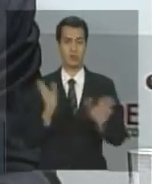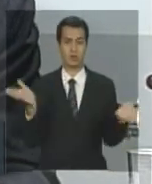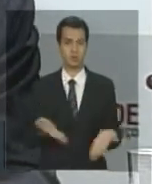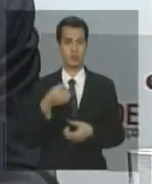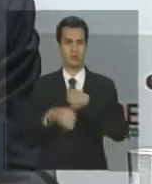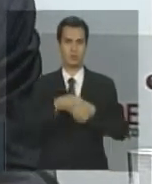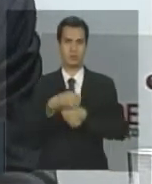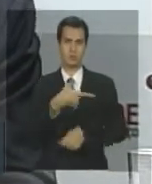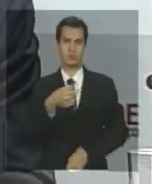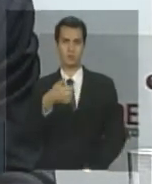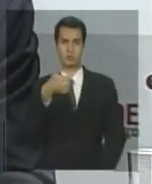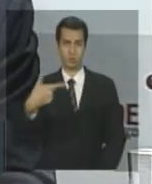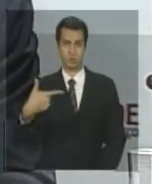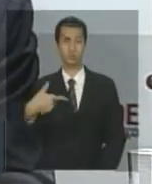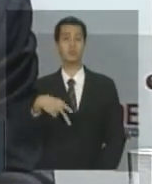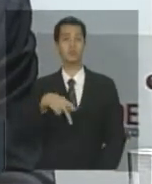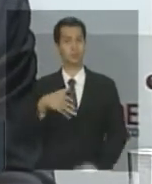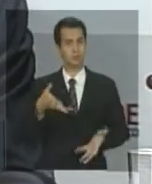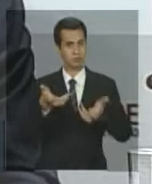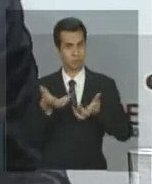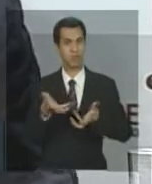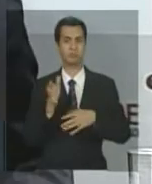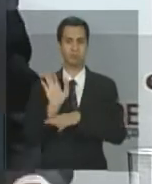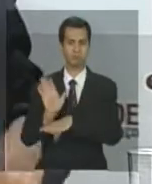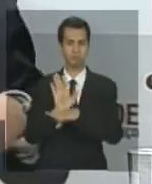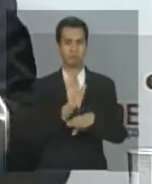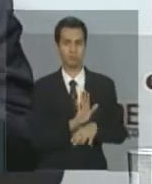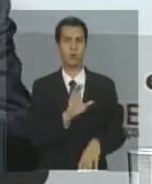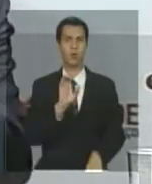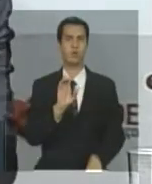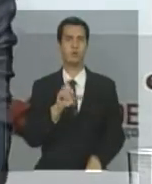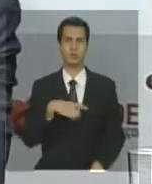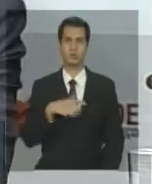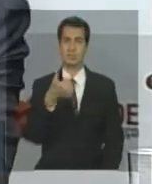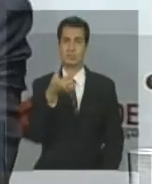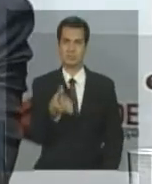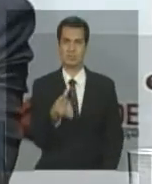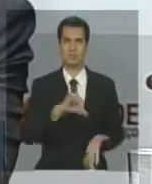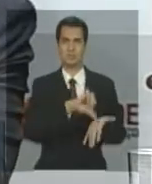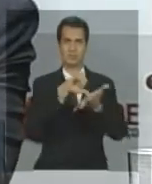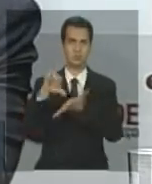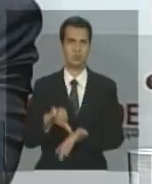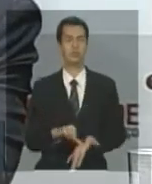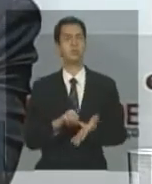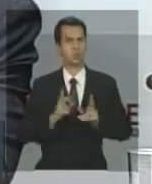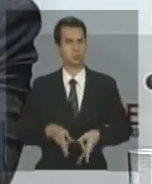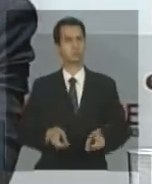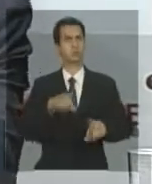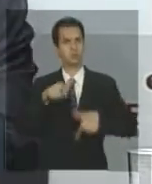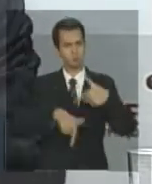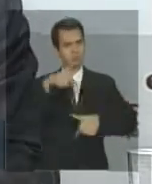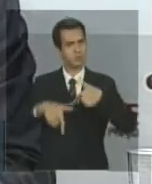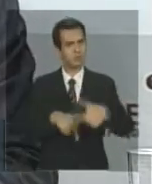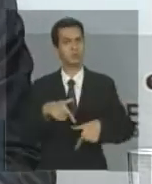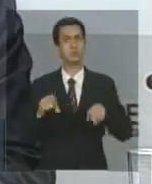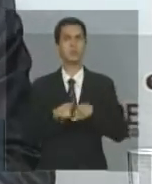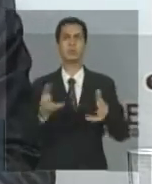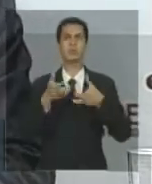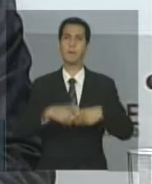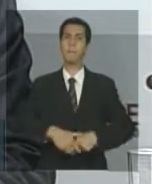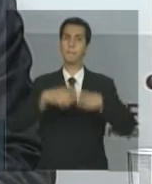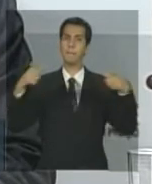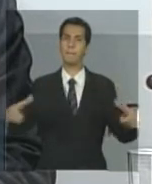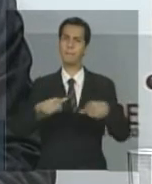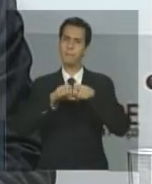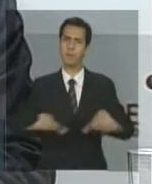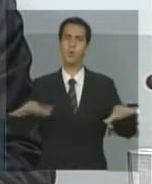né, garantir o funcionamento pleno dessas 16 que já foram implantadas e continuar ampliando a implantação